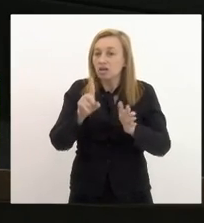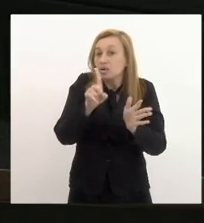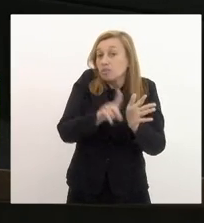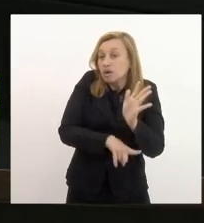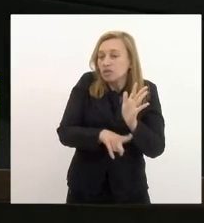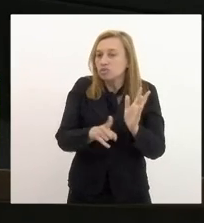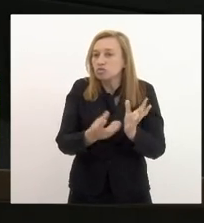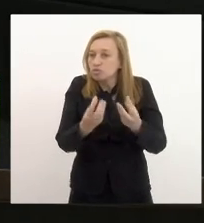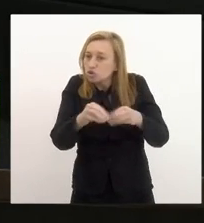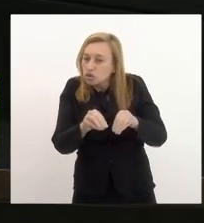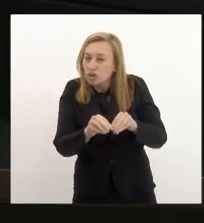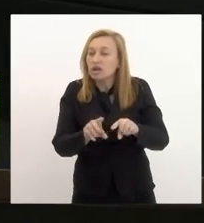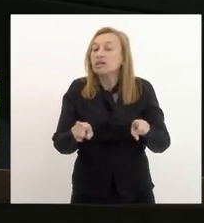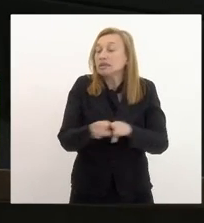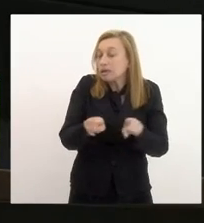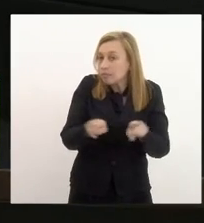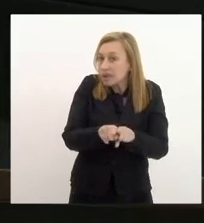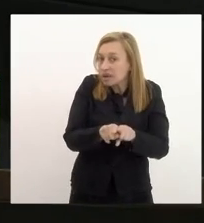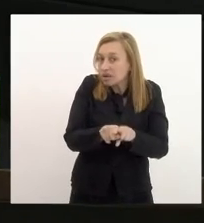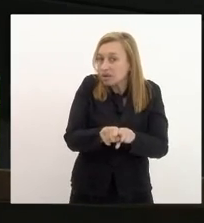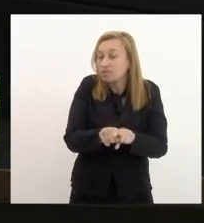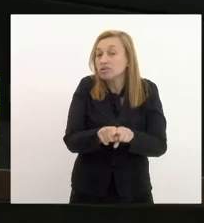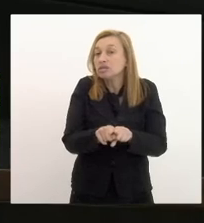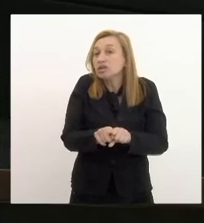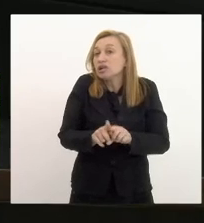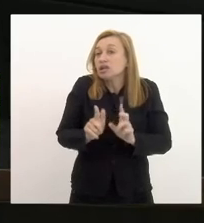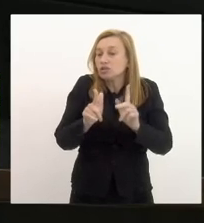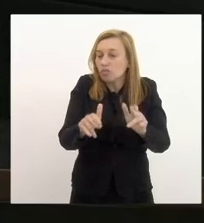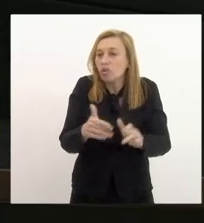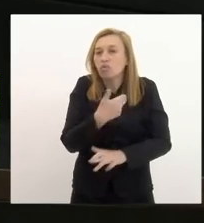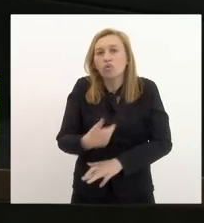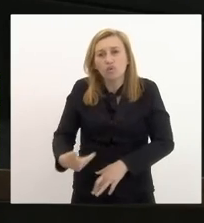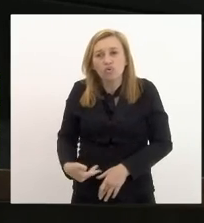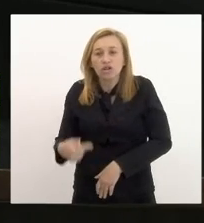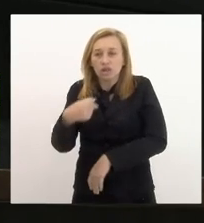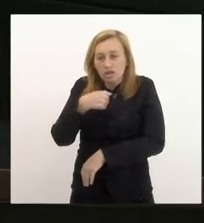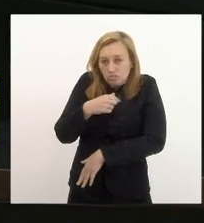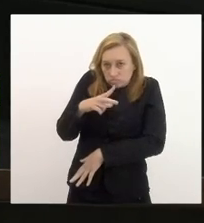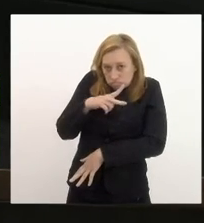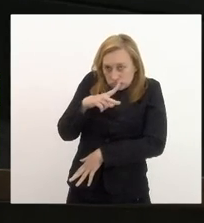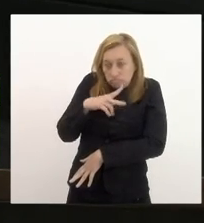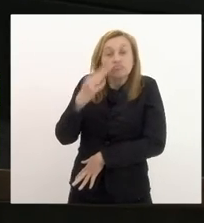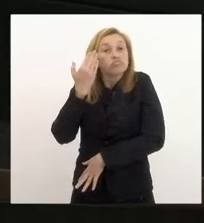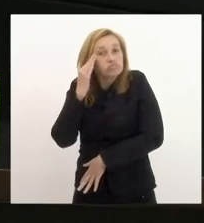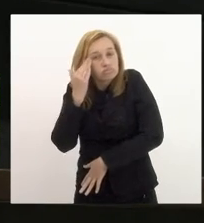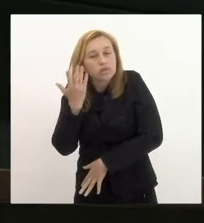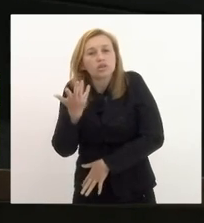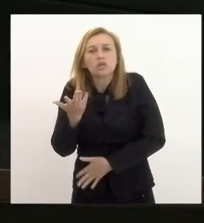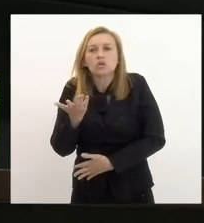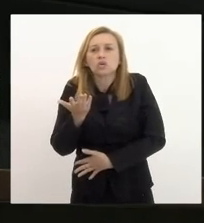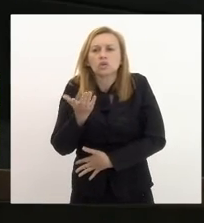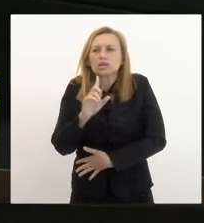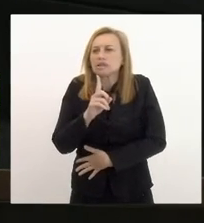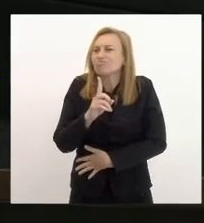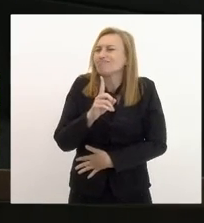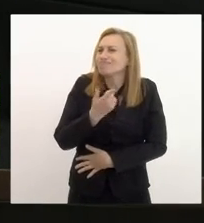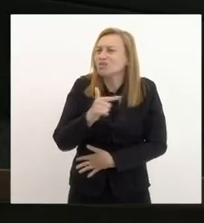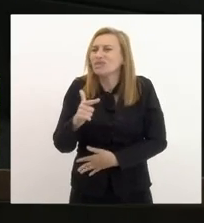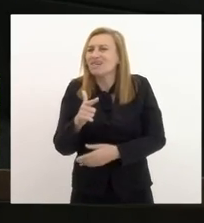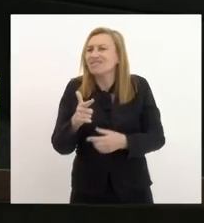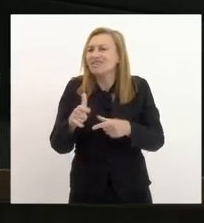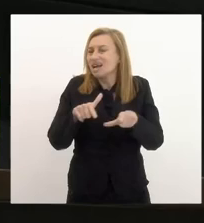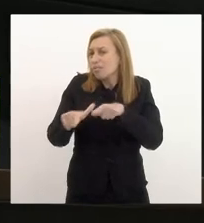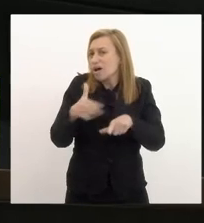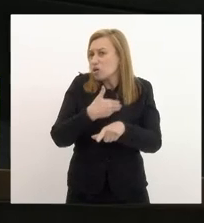menos traumáticas e de que também da mesma forma o governo e eu particularmente entendo de que não existe